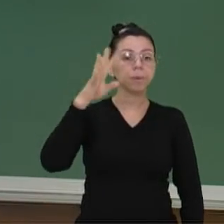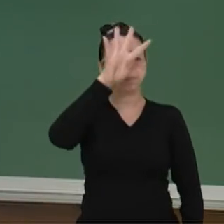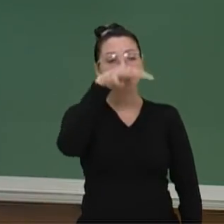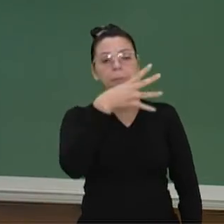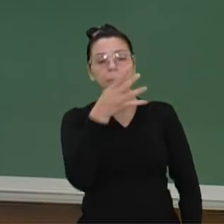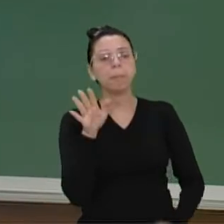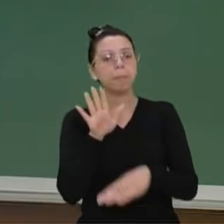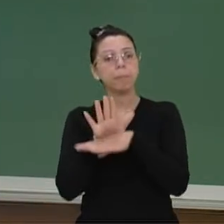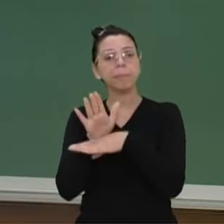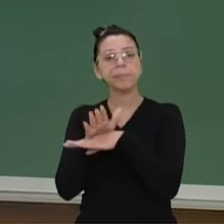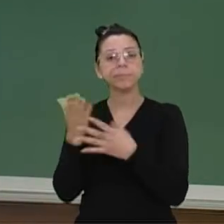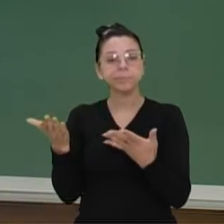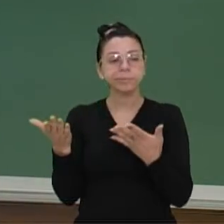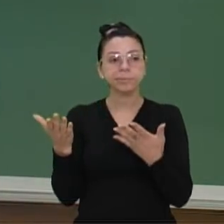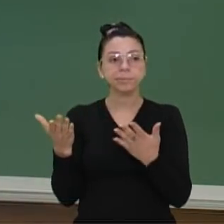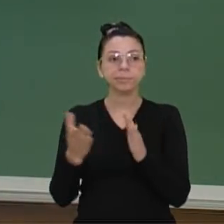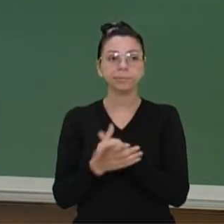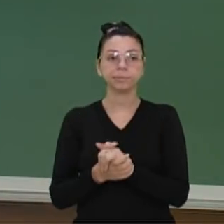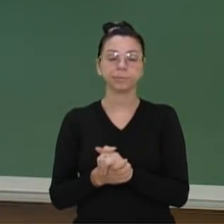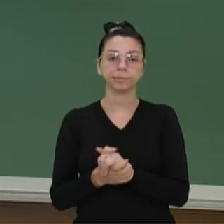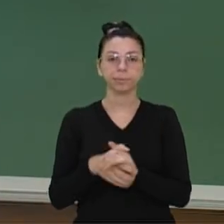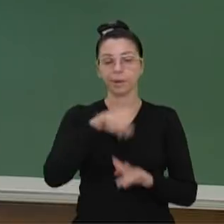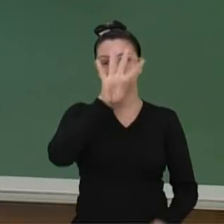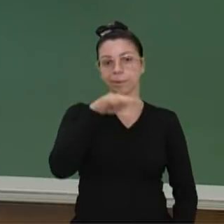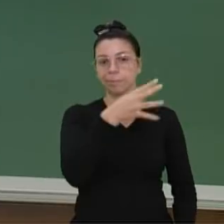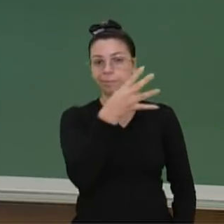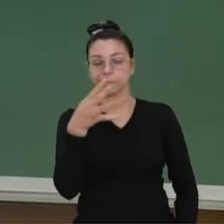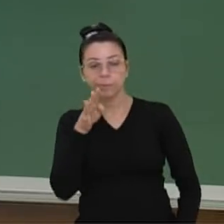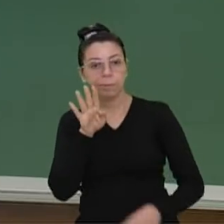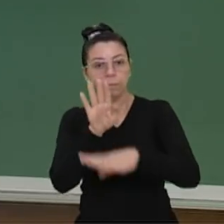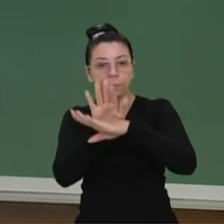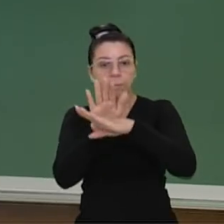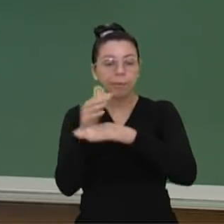não está usando uma calculadora científica, a tabela está te apoiando na solução. Ou